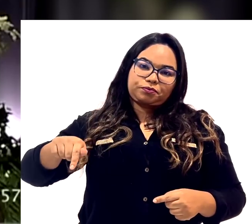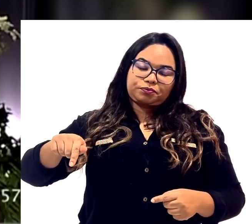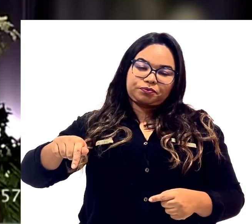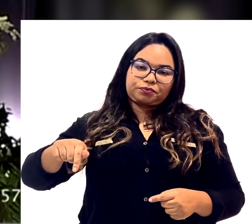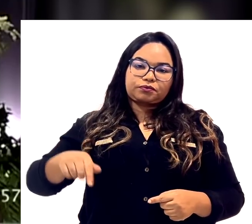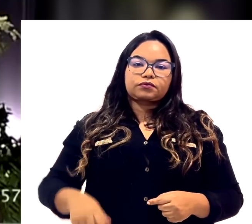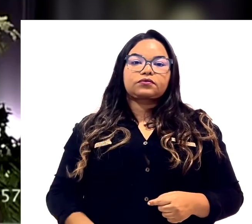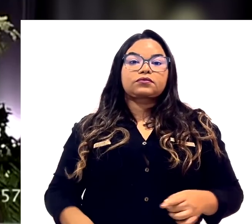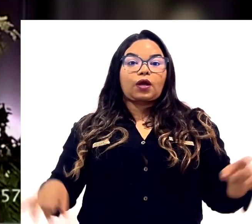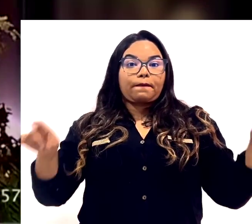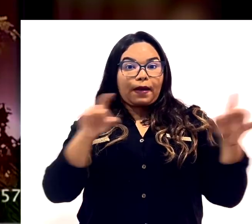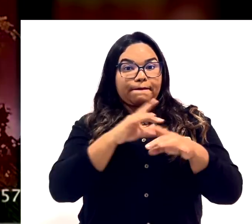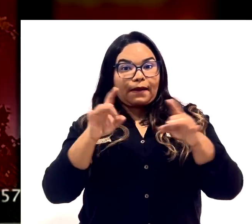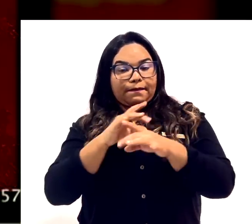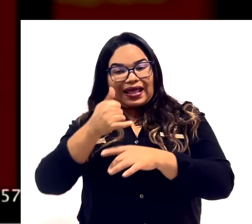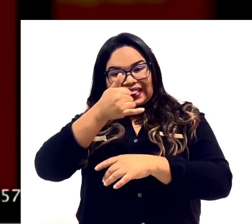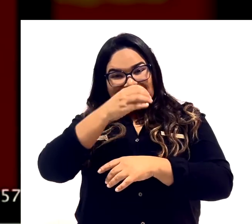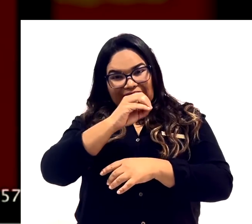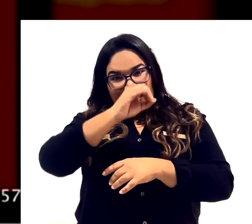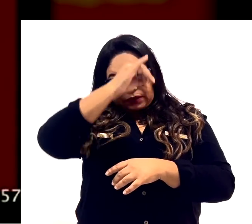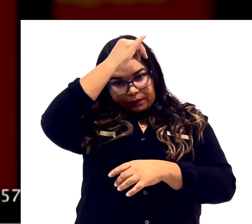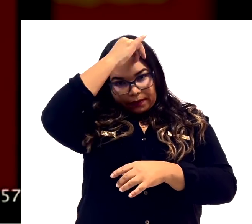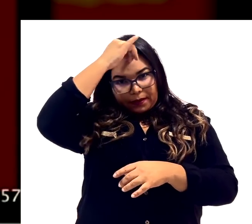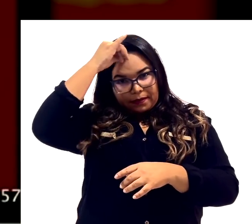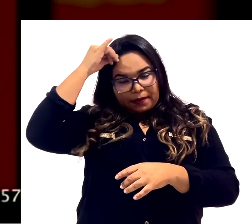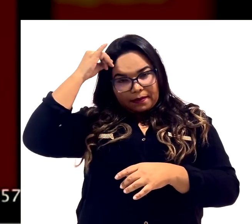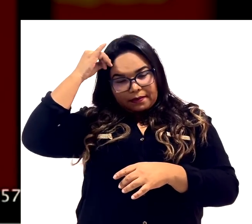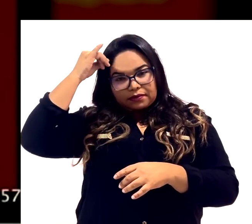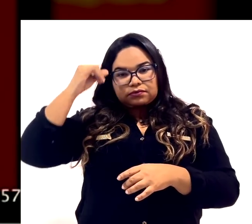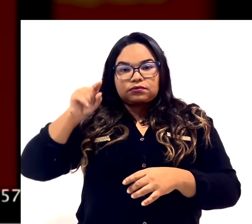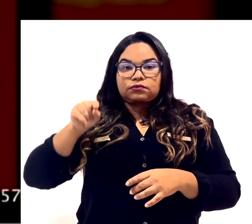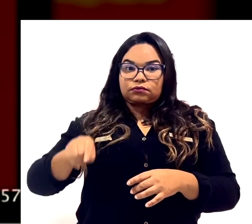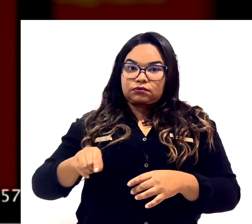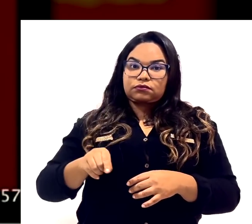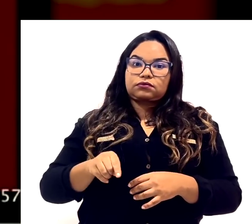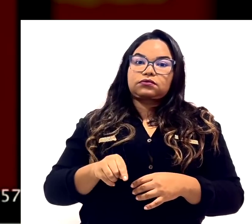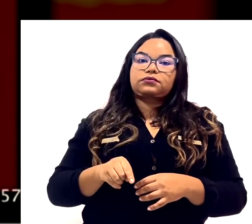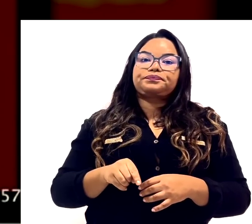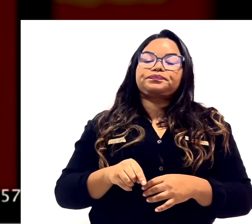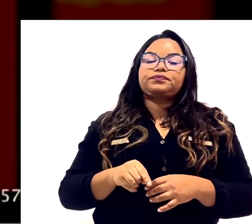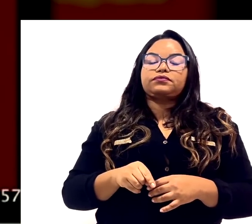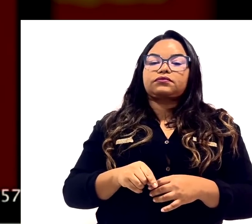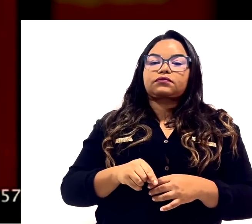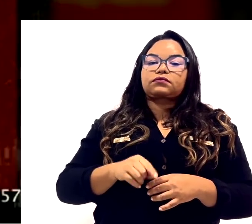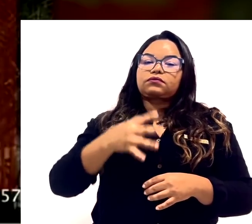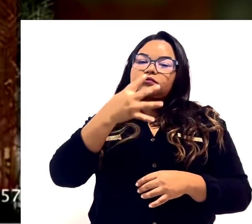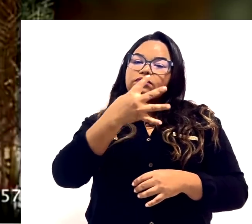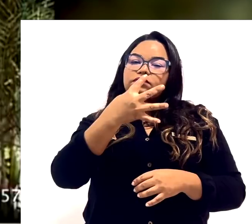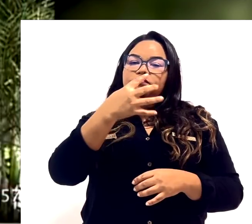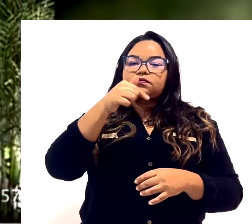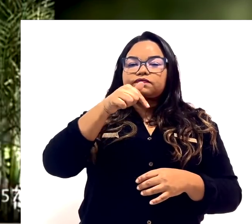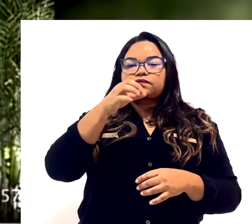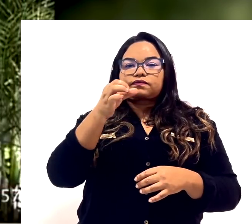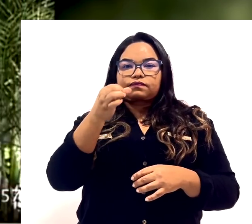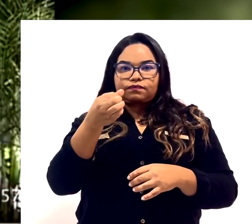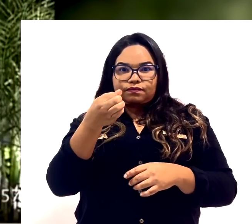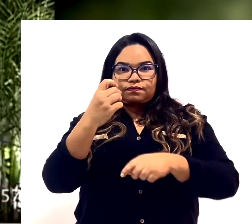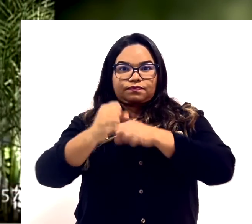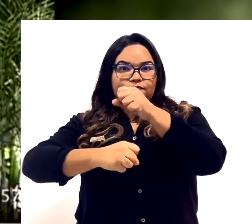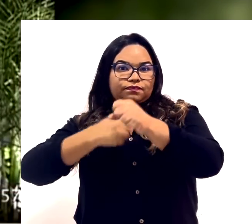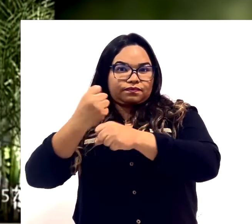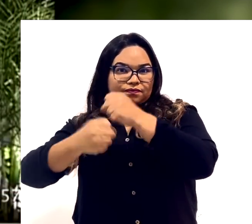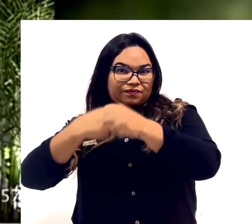Ele se levanta depois dos 10 chifres. Assim que ele assume a sua posição de poder, em algum momento depois de